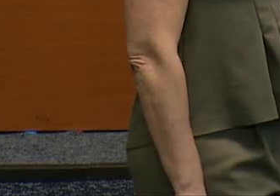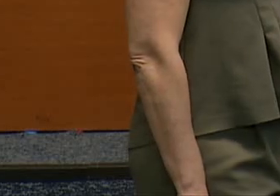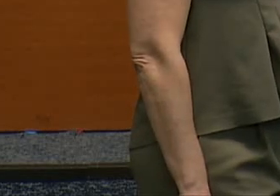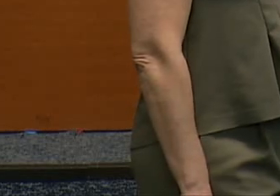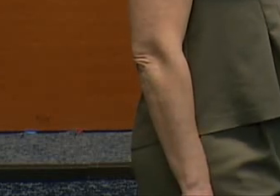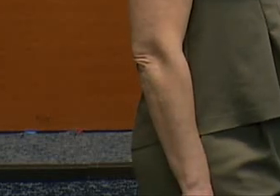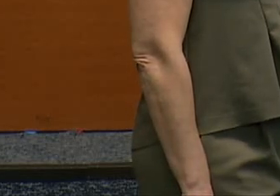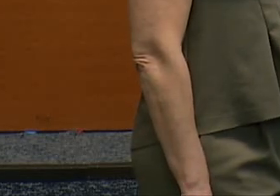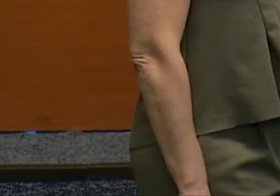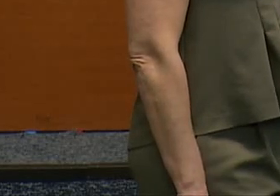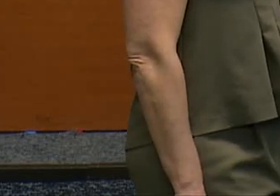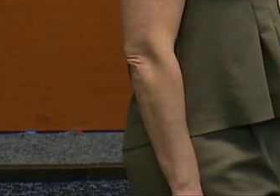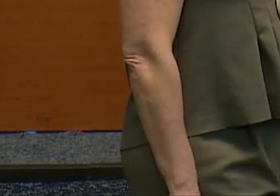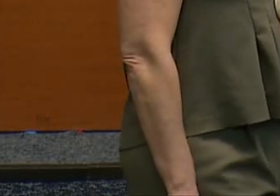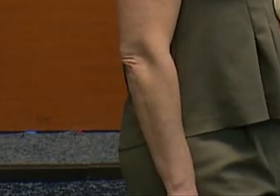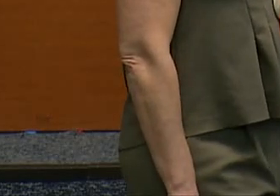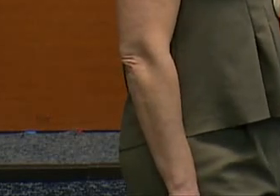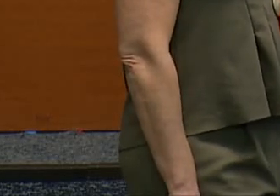domingo voluntariamente.